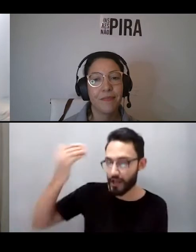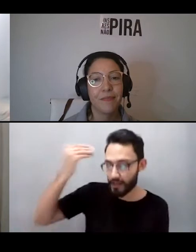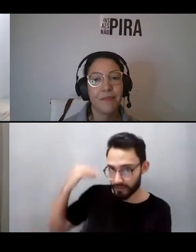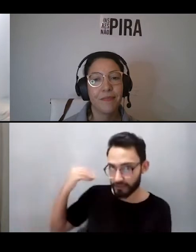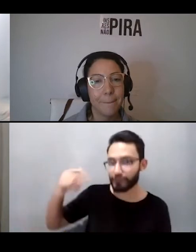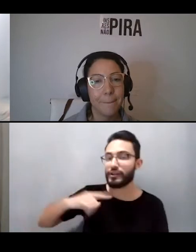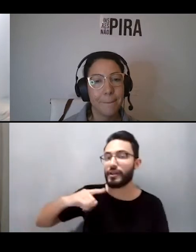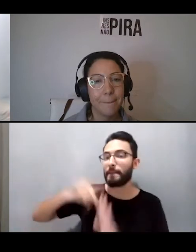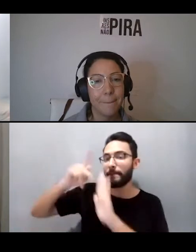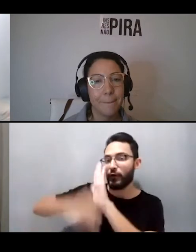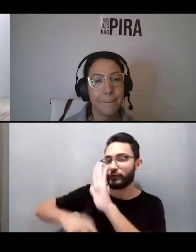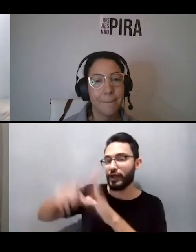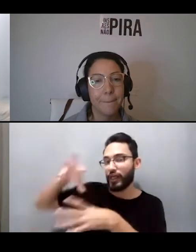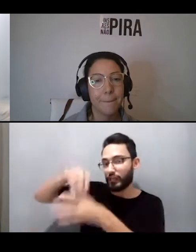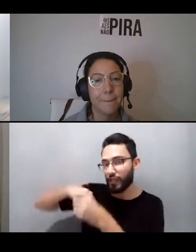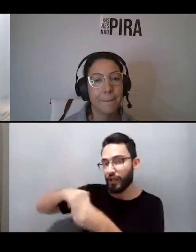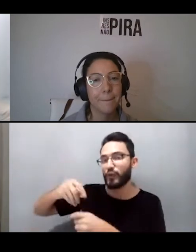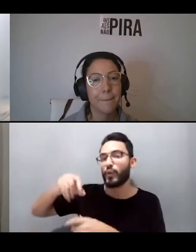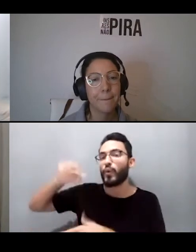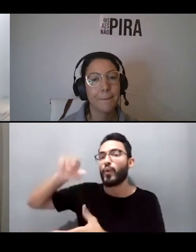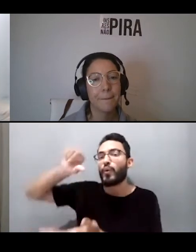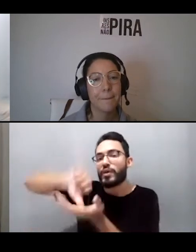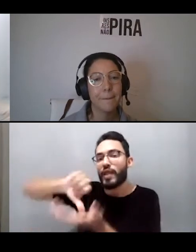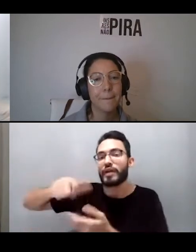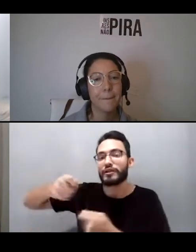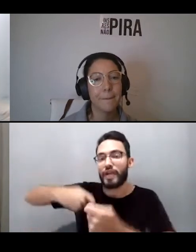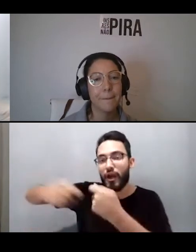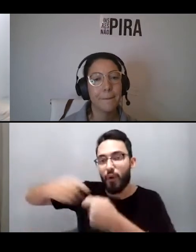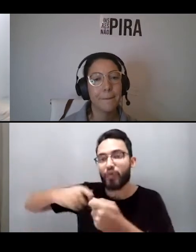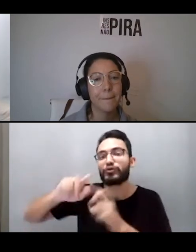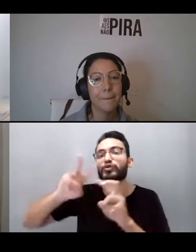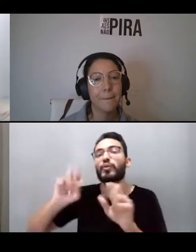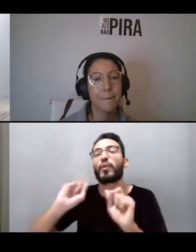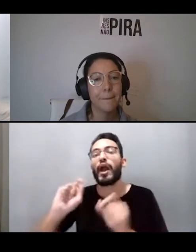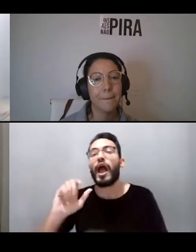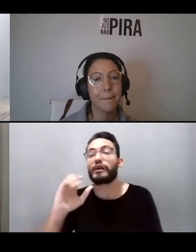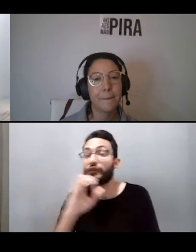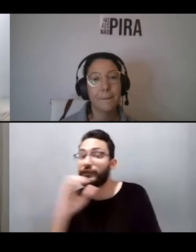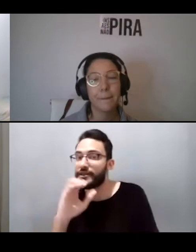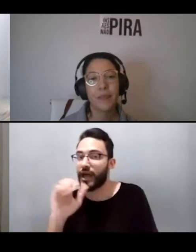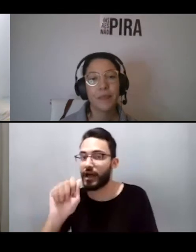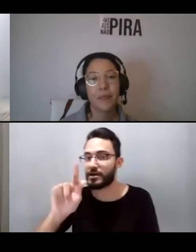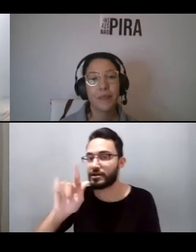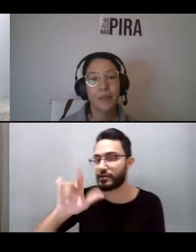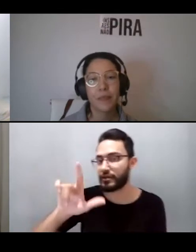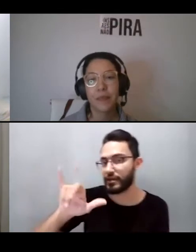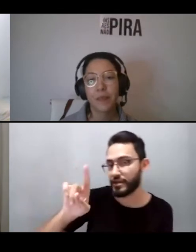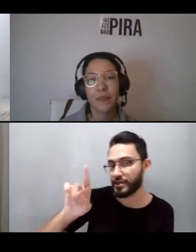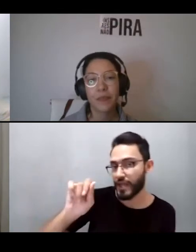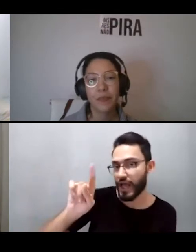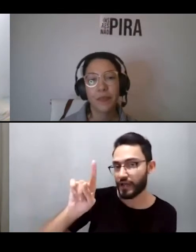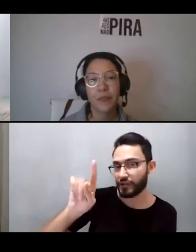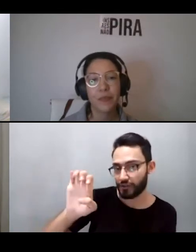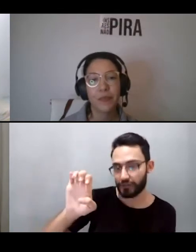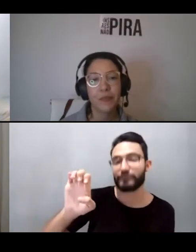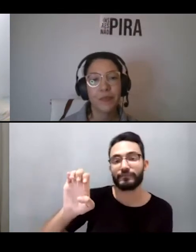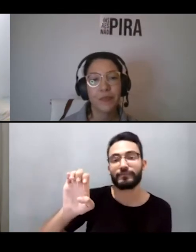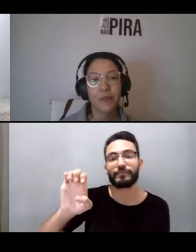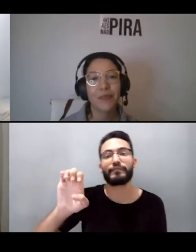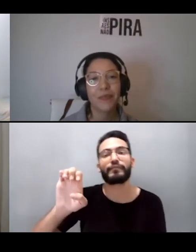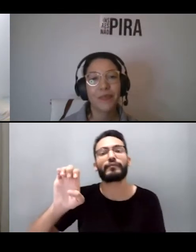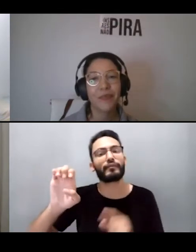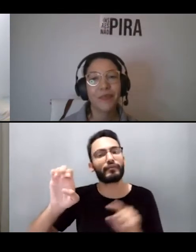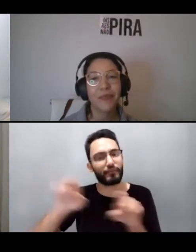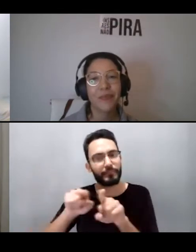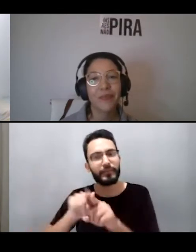dos projetos, dentro das unidades de negócio, né, sobre agilidade, né? E aí, com a chegada do Renato Macedo, tá? Inclusive, já